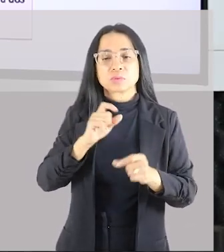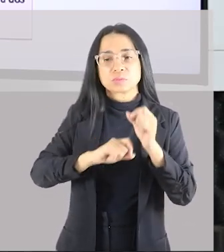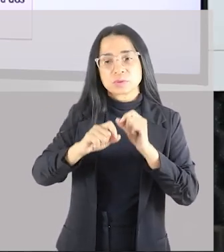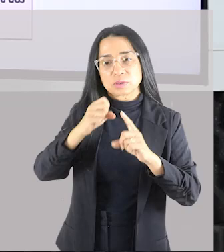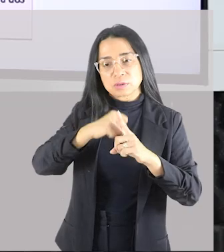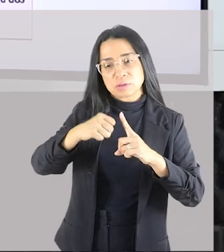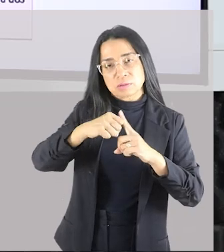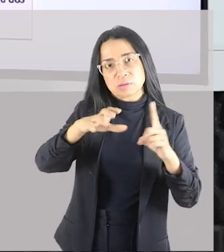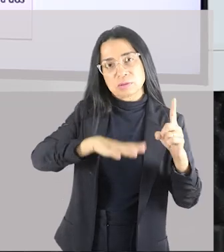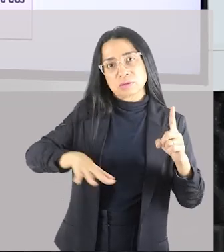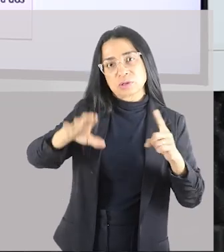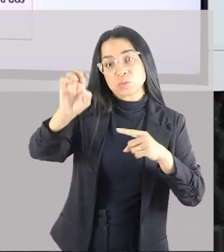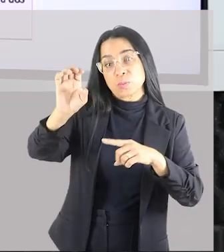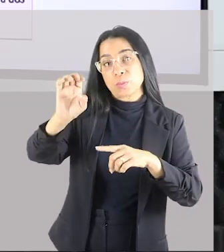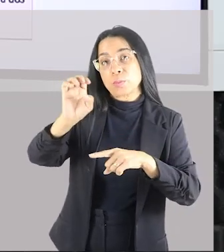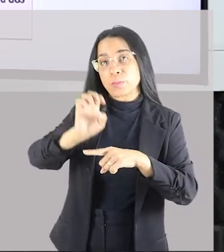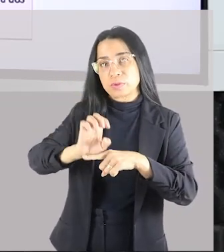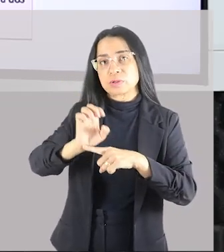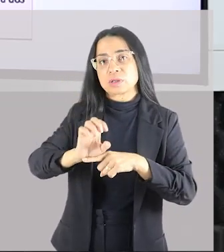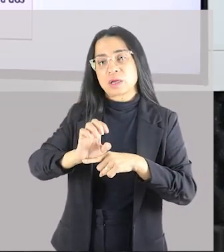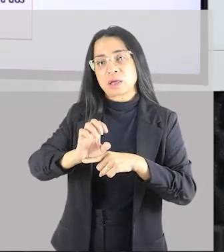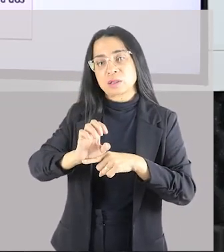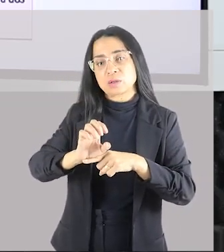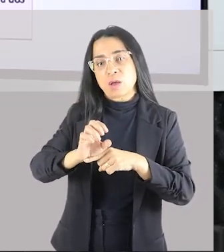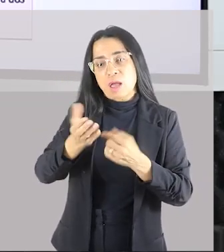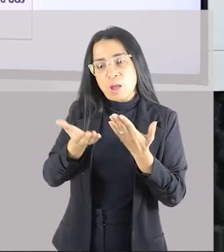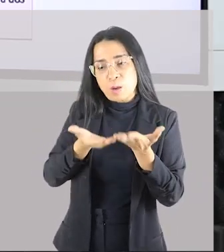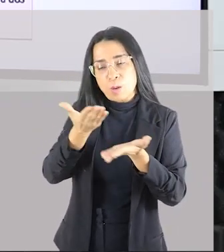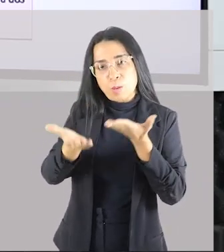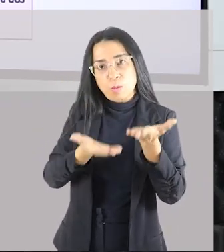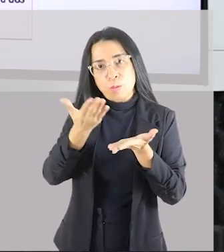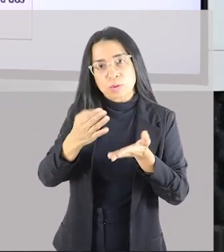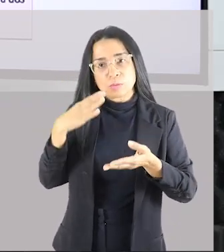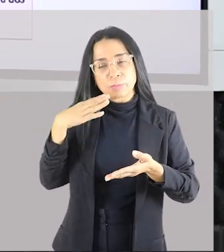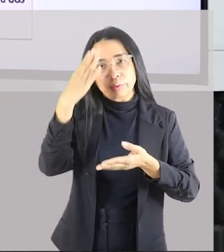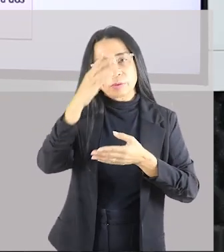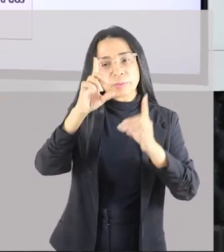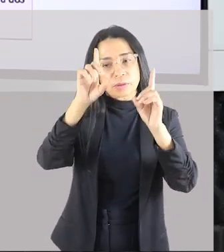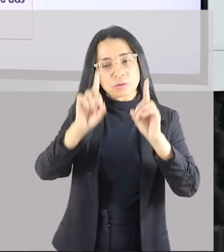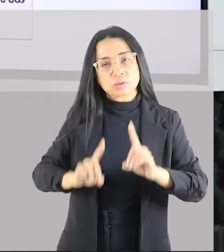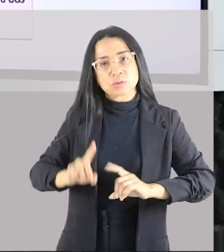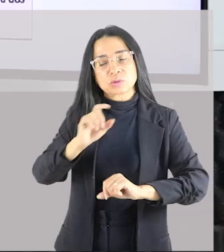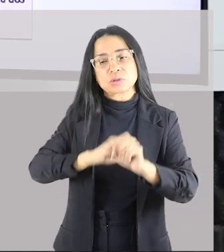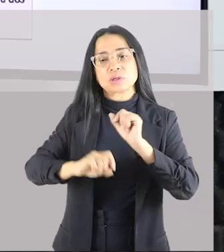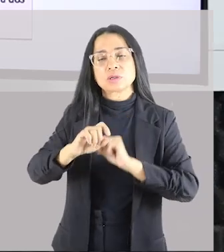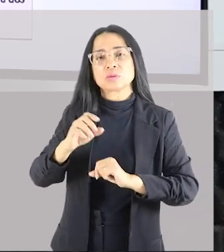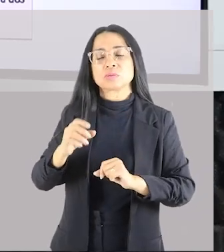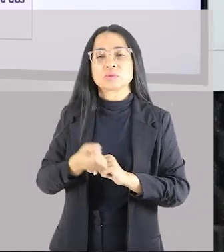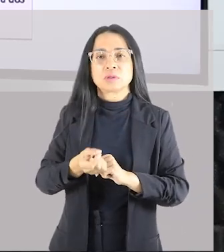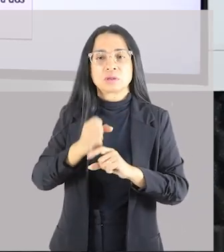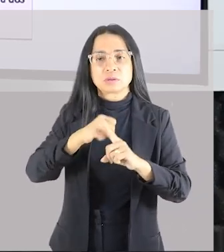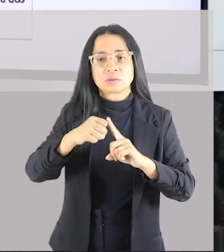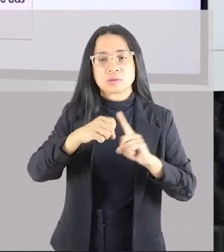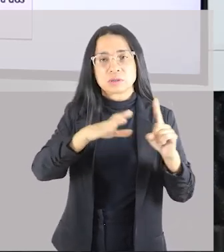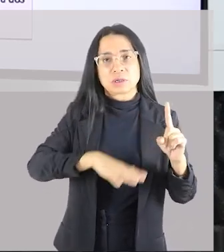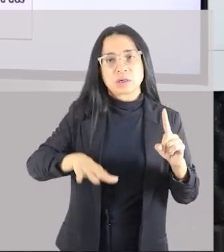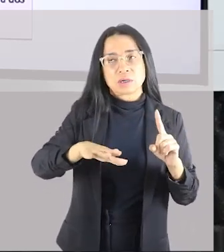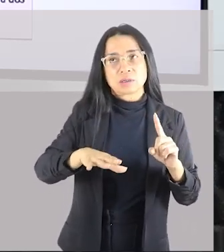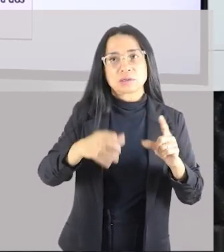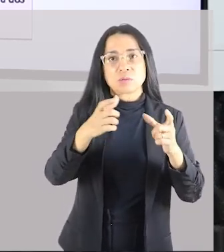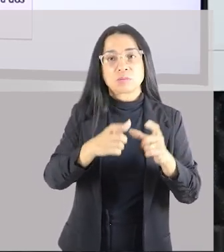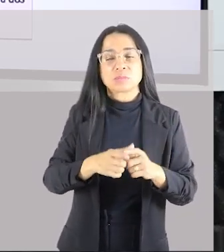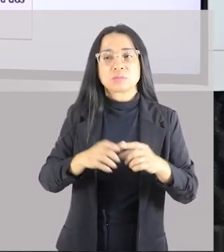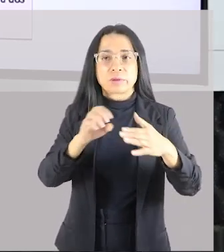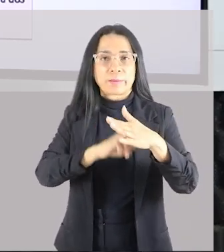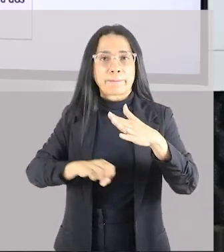chama de estatização. O Estado cuida dos principais direitos sociais. Então, nós temos uma grande empresa pública para cuidar da saúde, uma grande